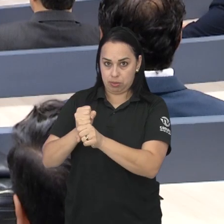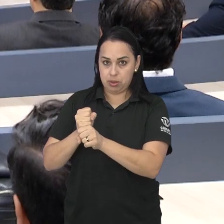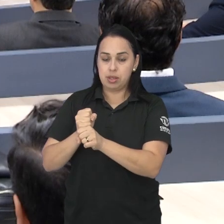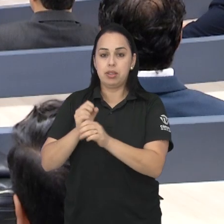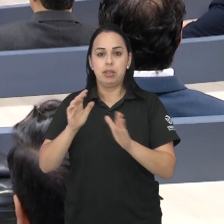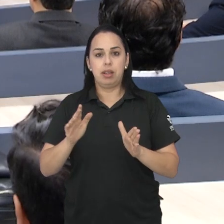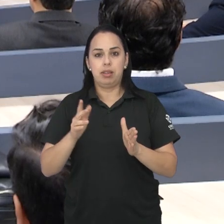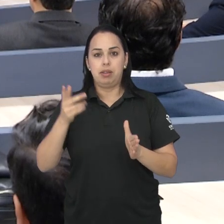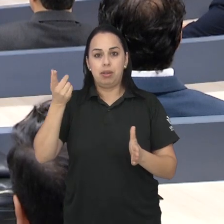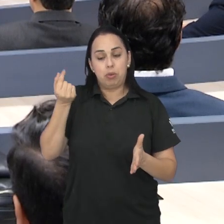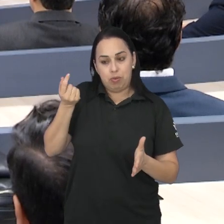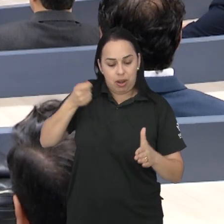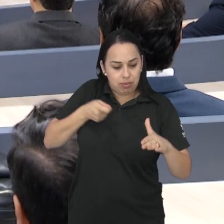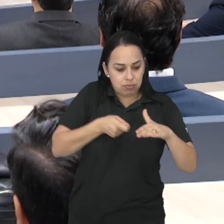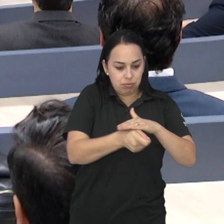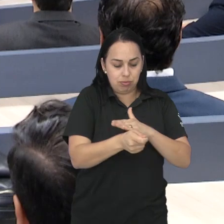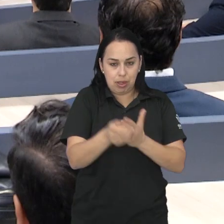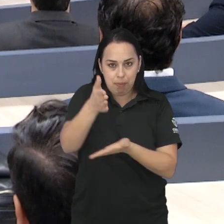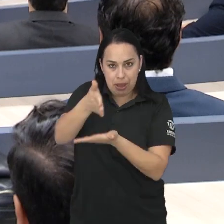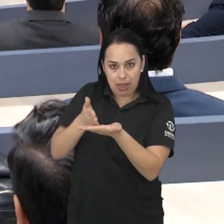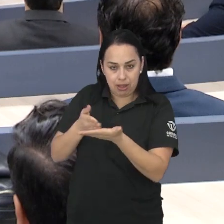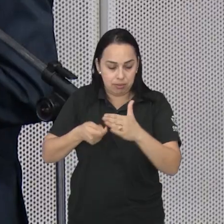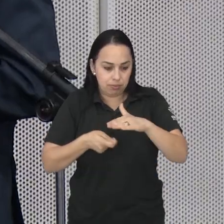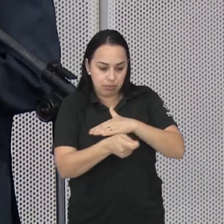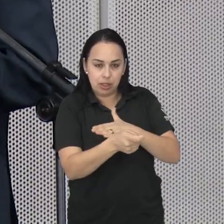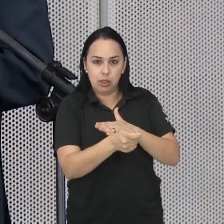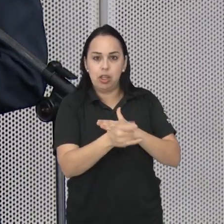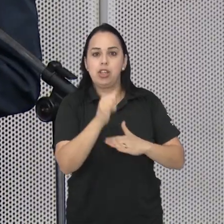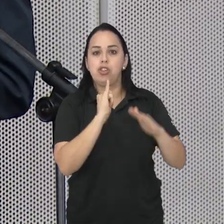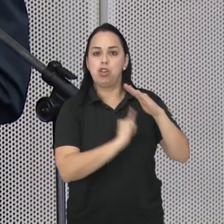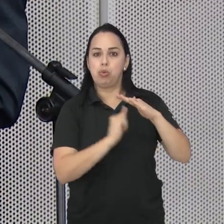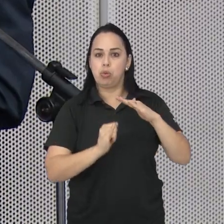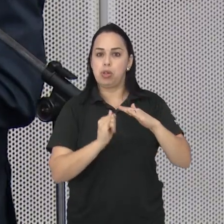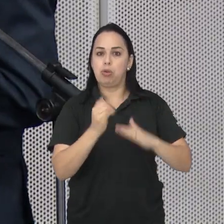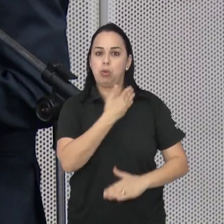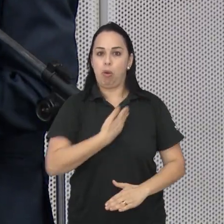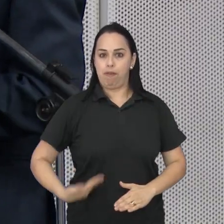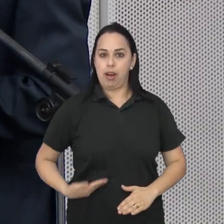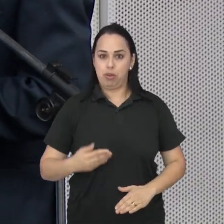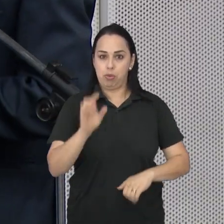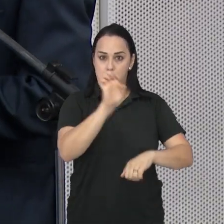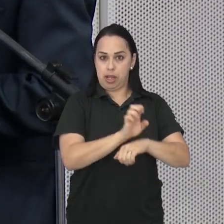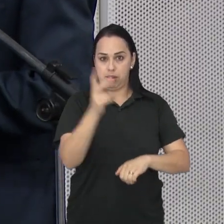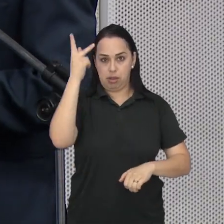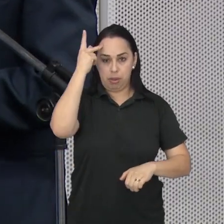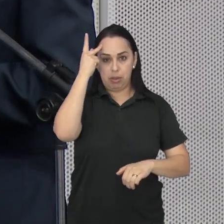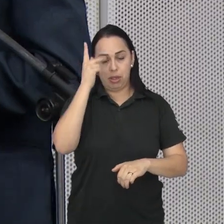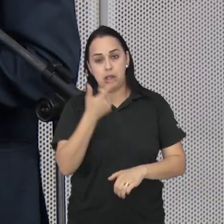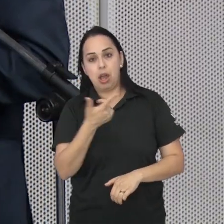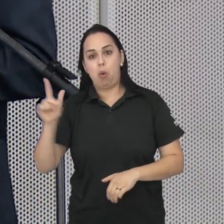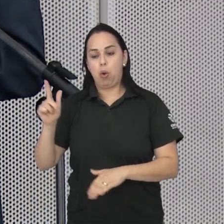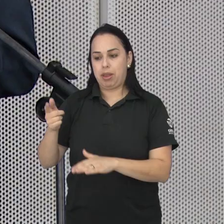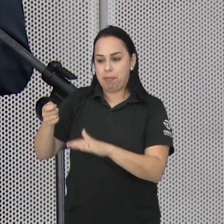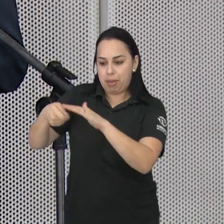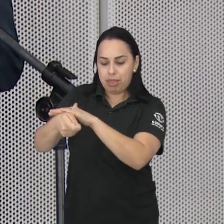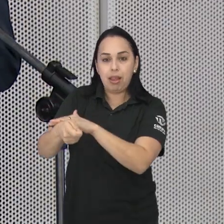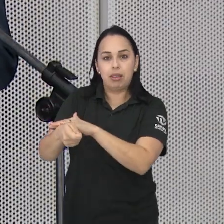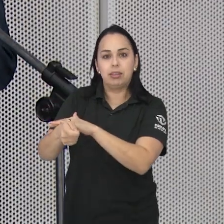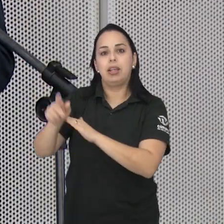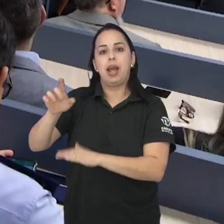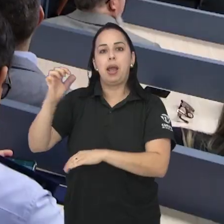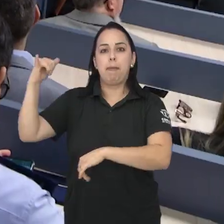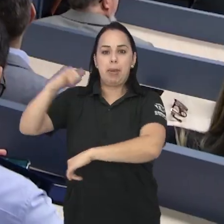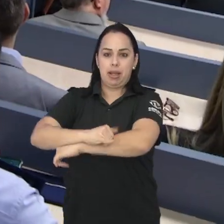sendo metade do valor proveniente da FAPESP, instituição pública do governo do estado de São Paulo, e a outra metade da